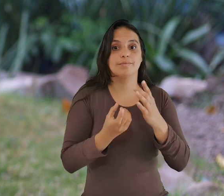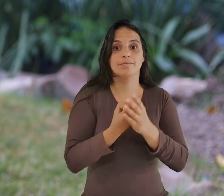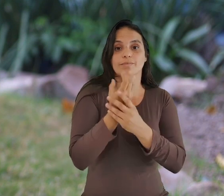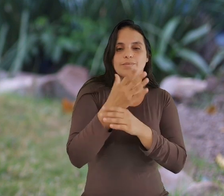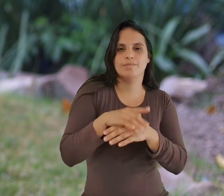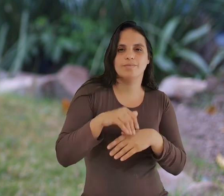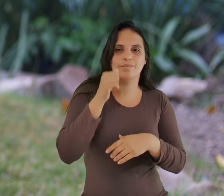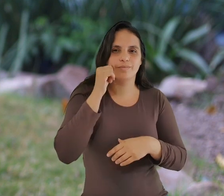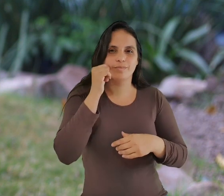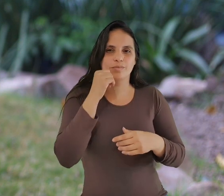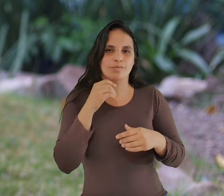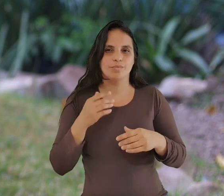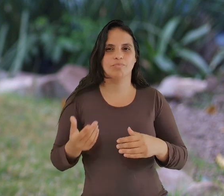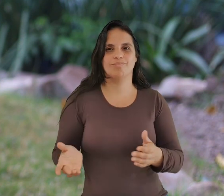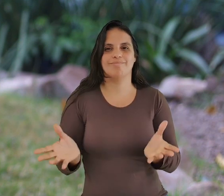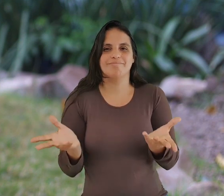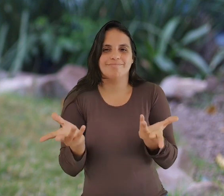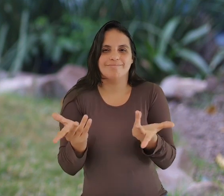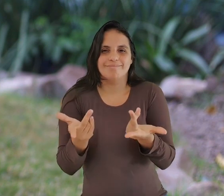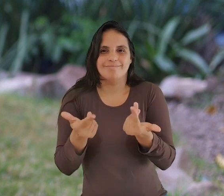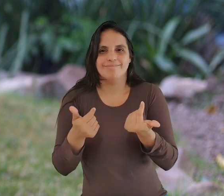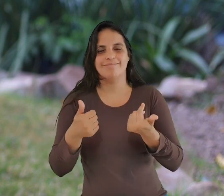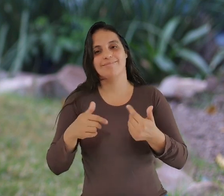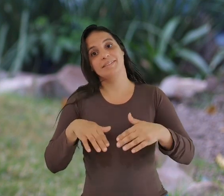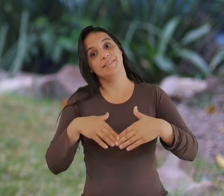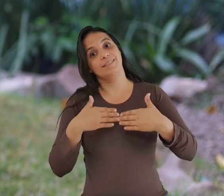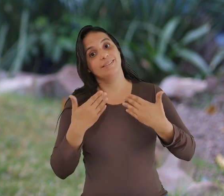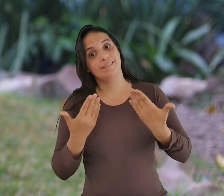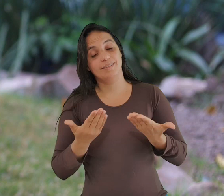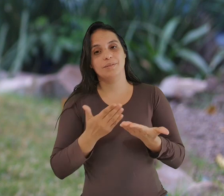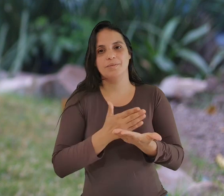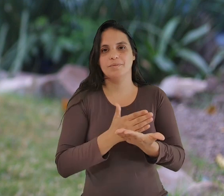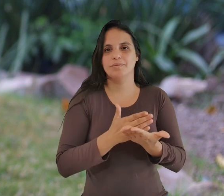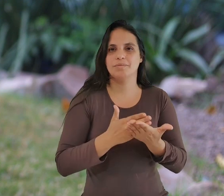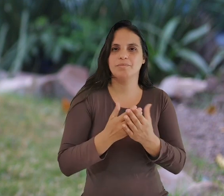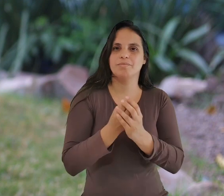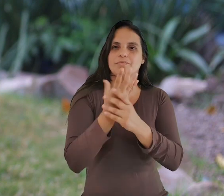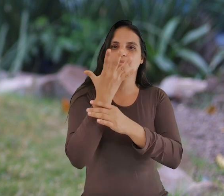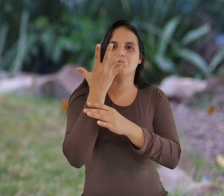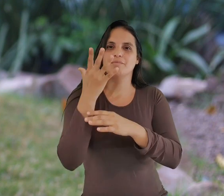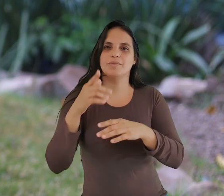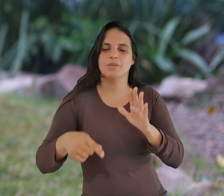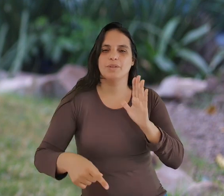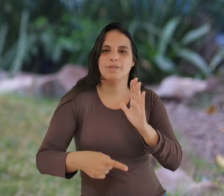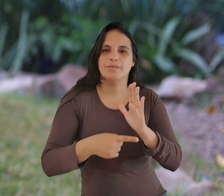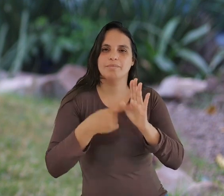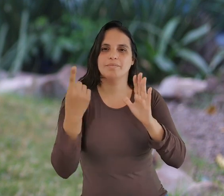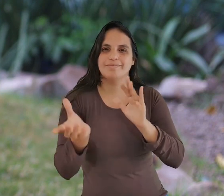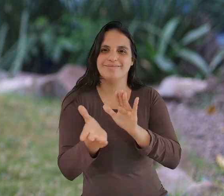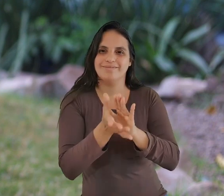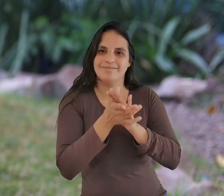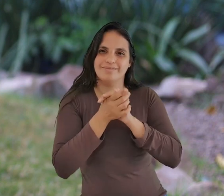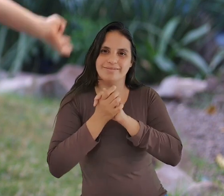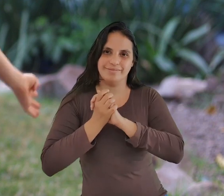mulher, a companheira ideal. Foi assim que surgiu